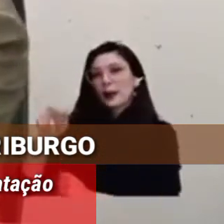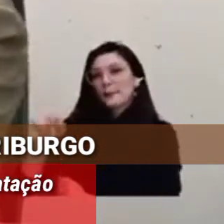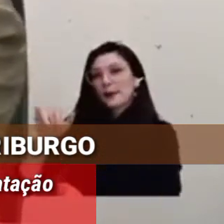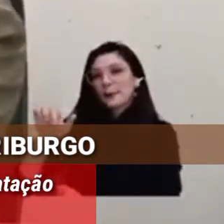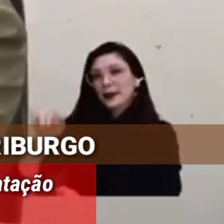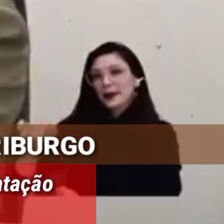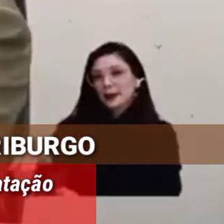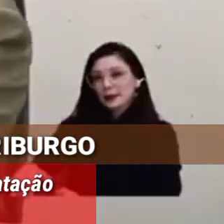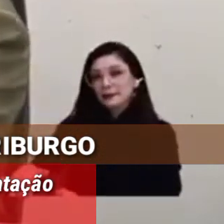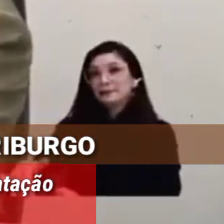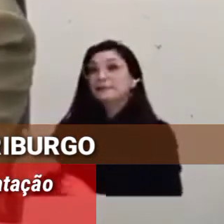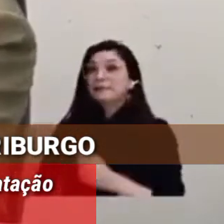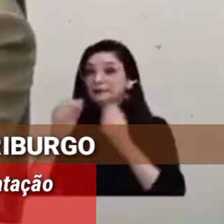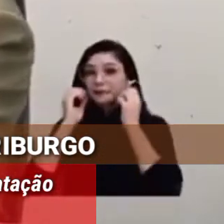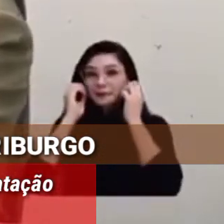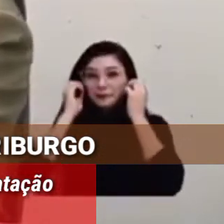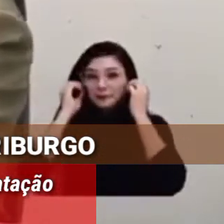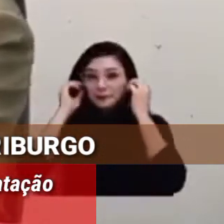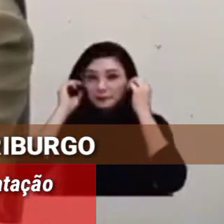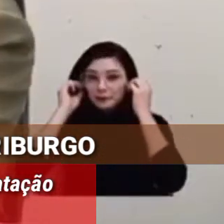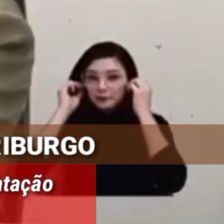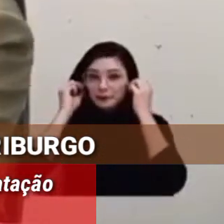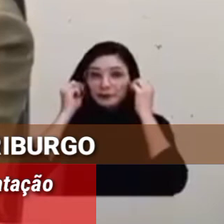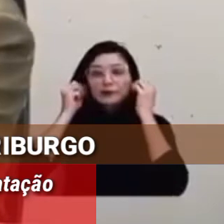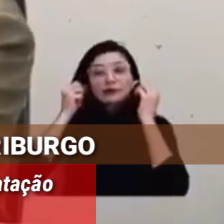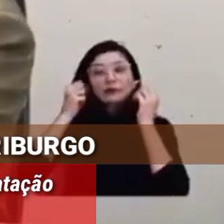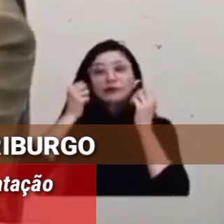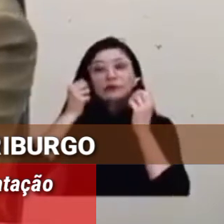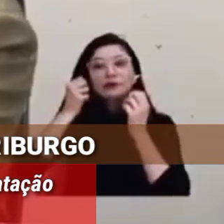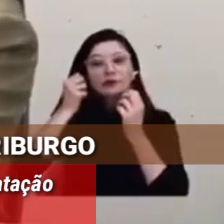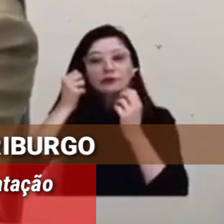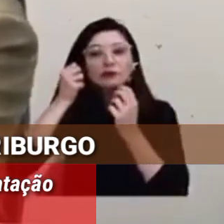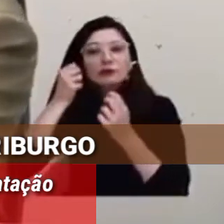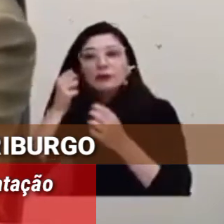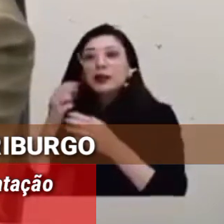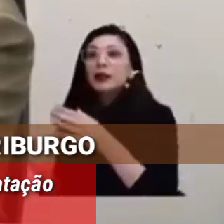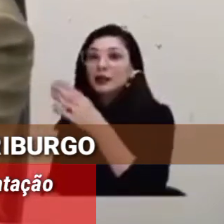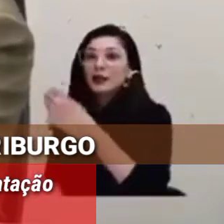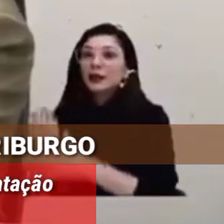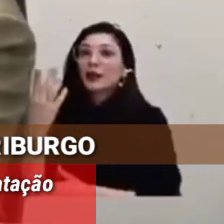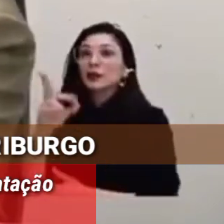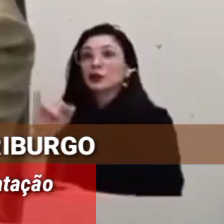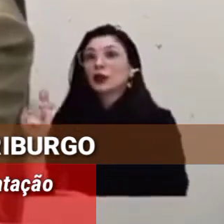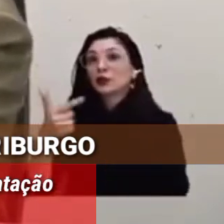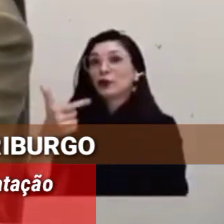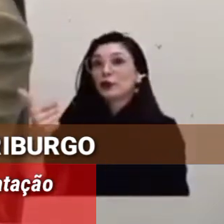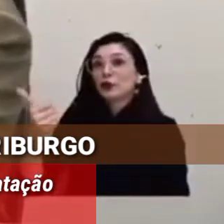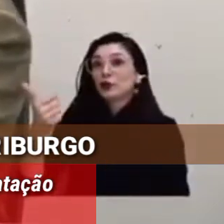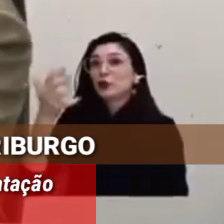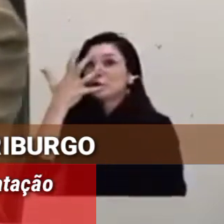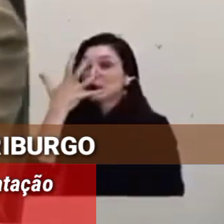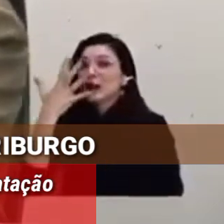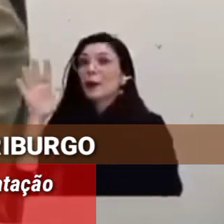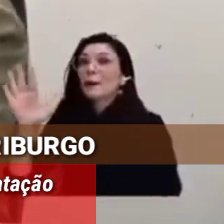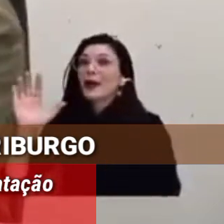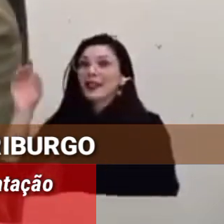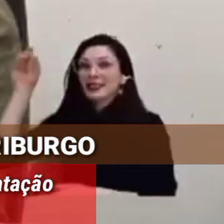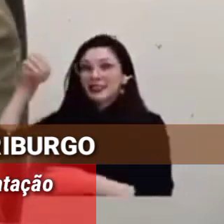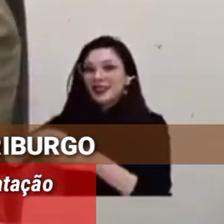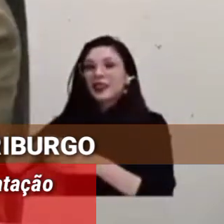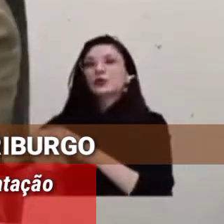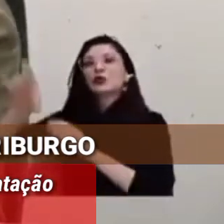E o que acontece? De fato, a Itapemirim Group foi criada em 21 de fevereiro. Só que dentro do direito comercial